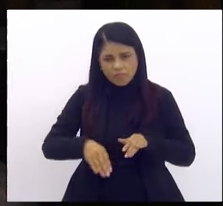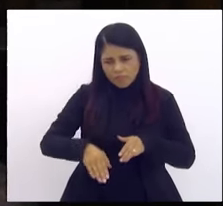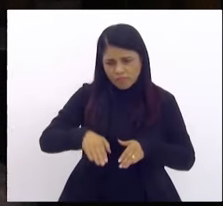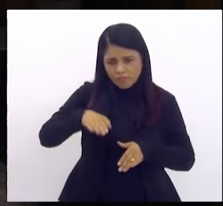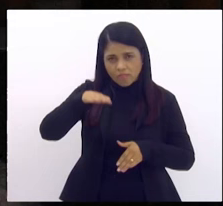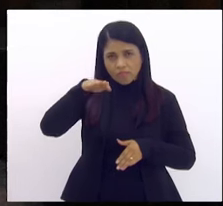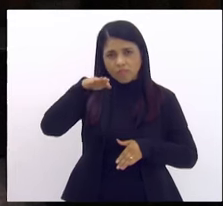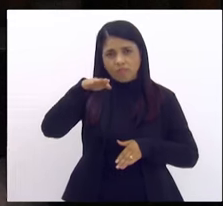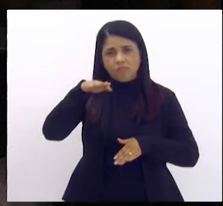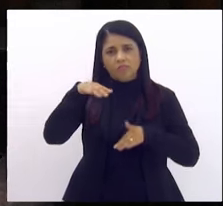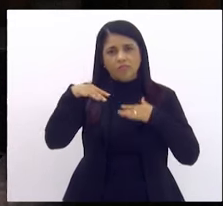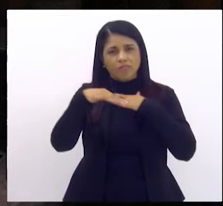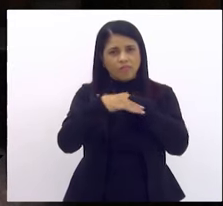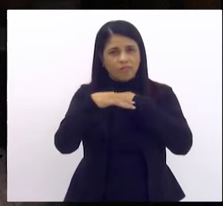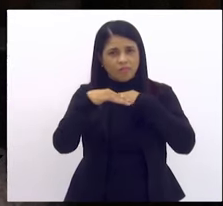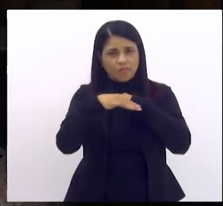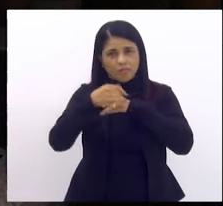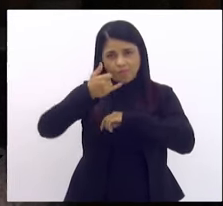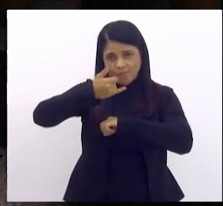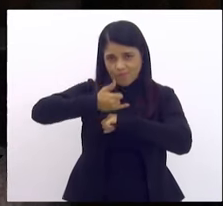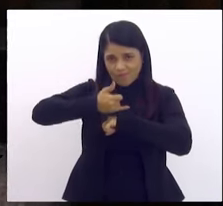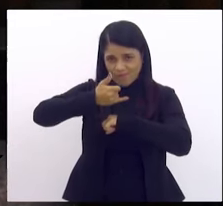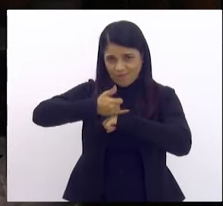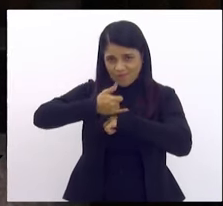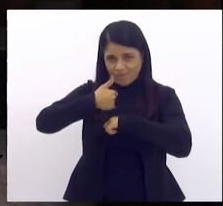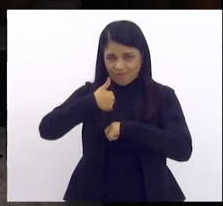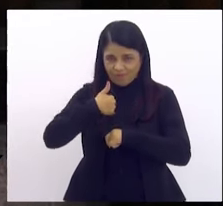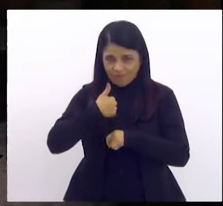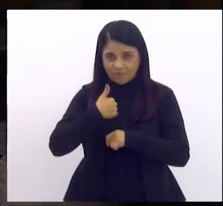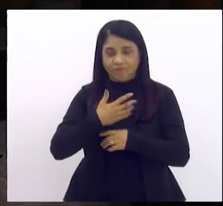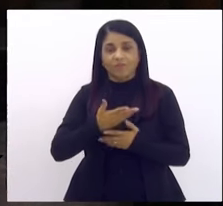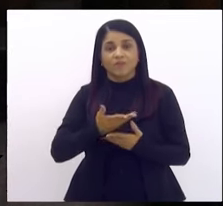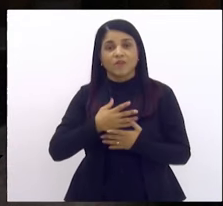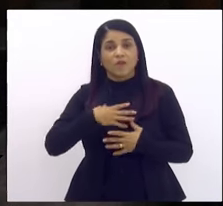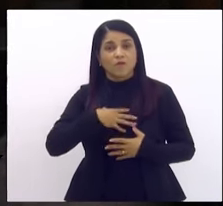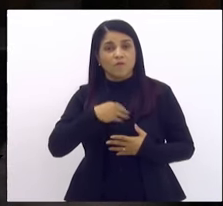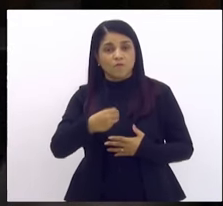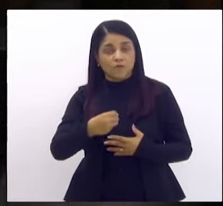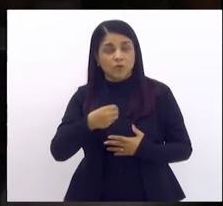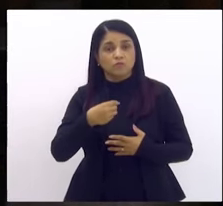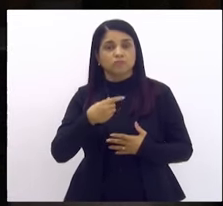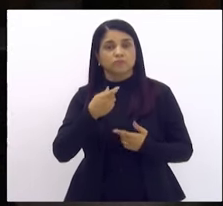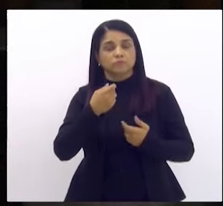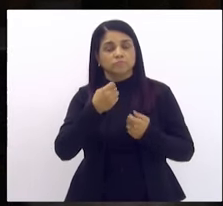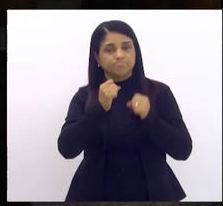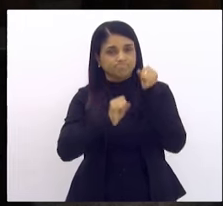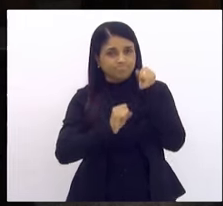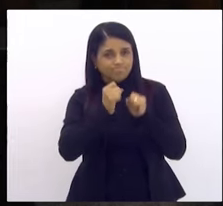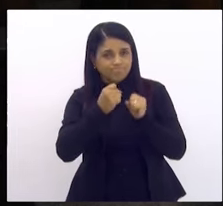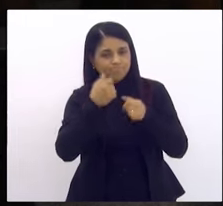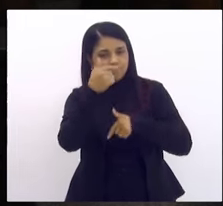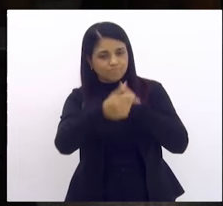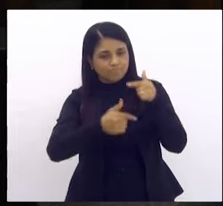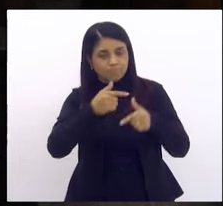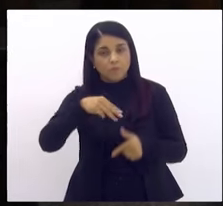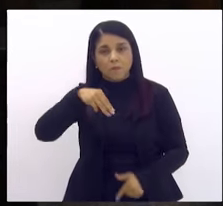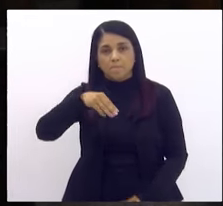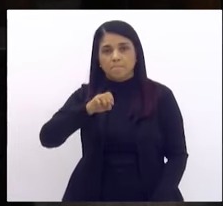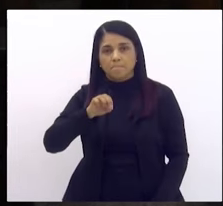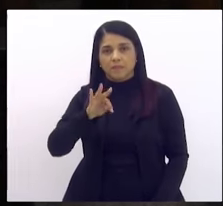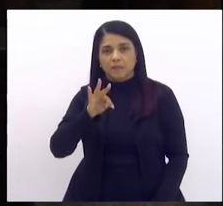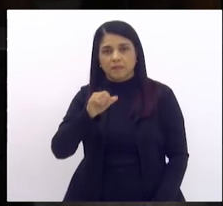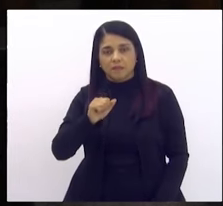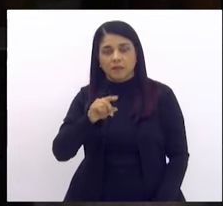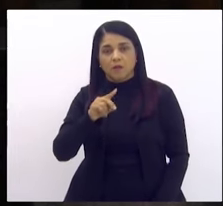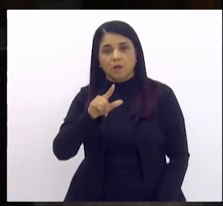minha amada, querida cidade de Volta Redonda, filho de metalúrgico, metalúrgico eu fui, tenho a honra